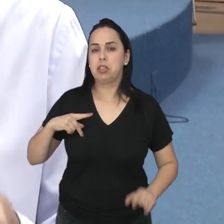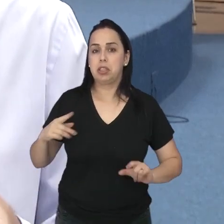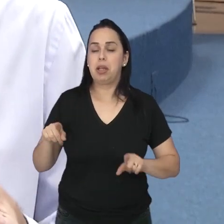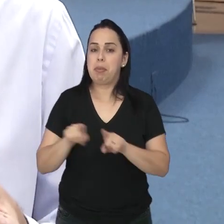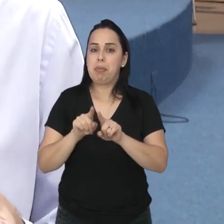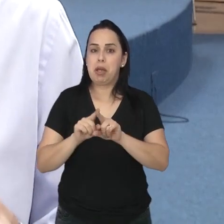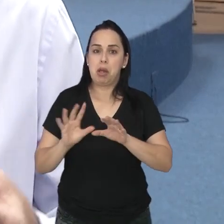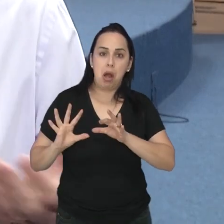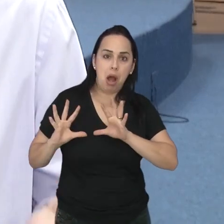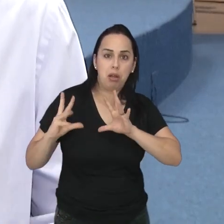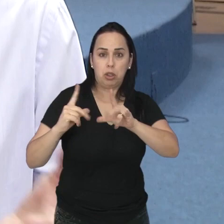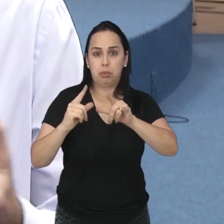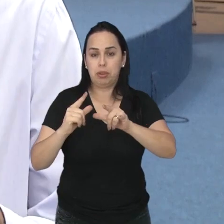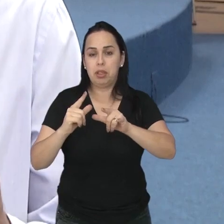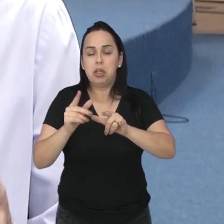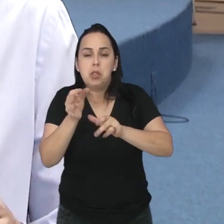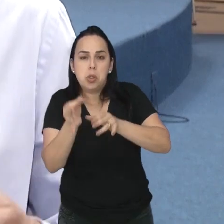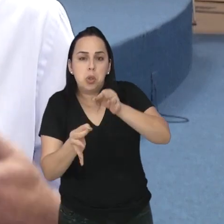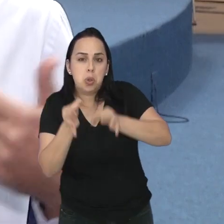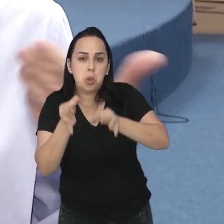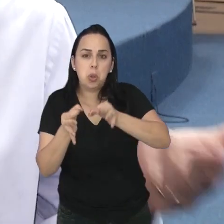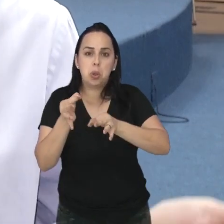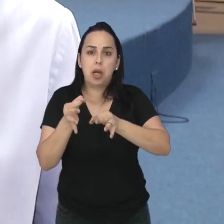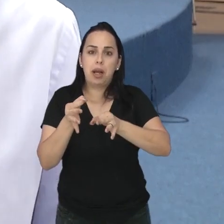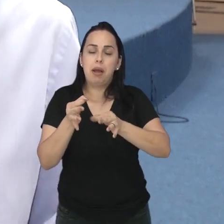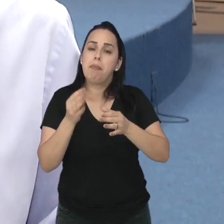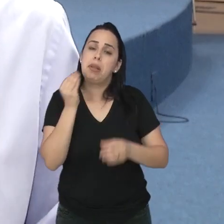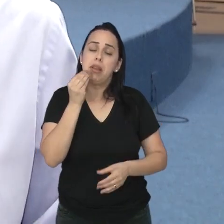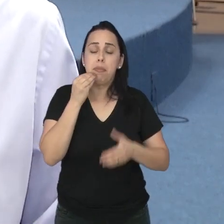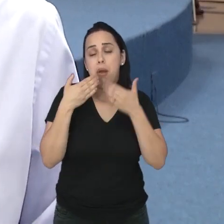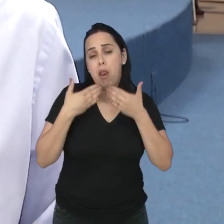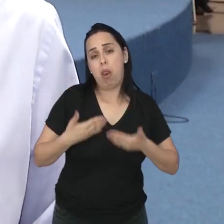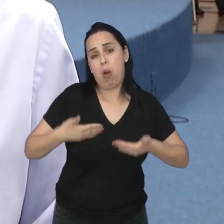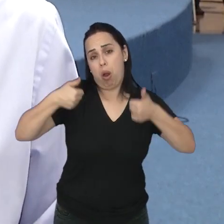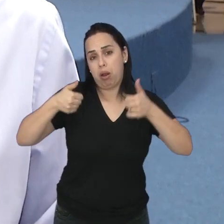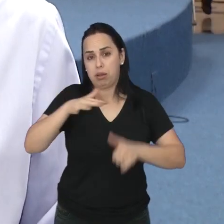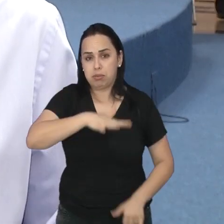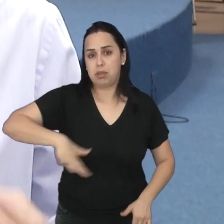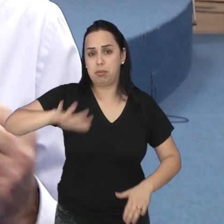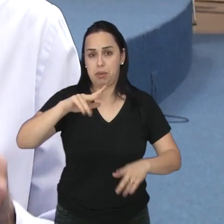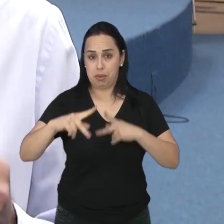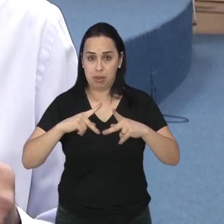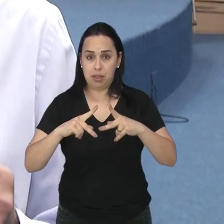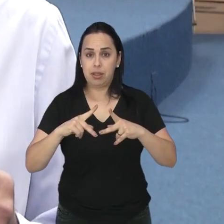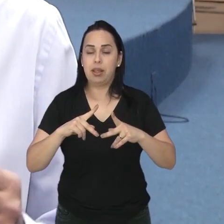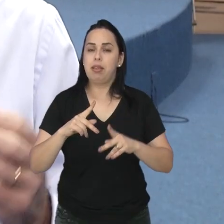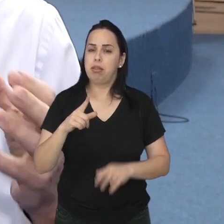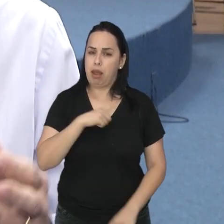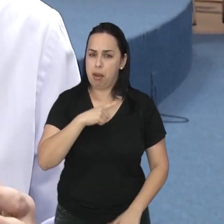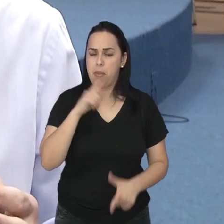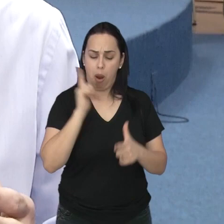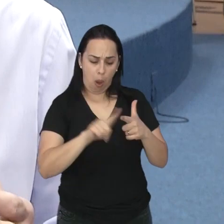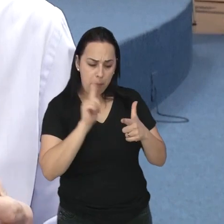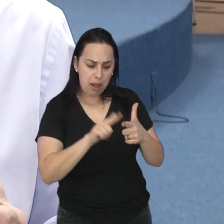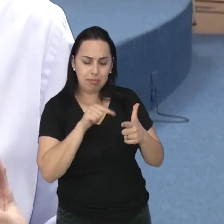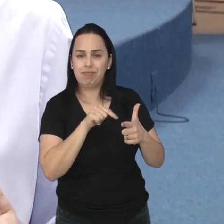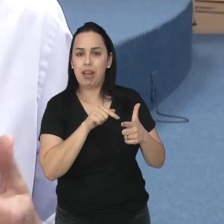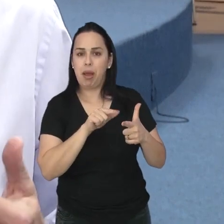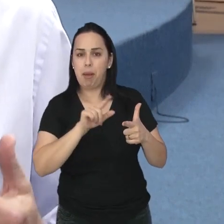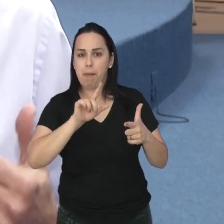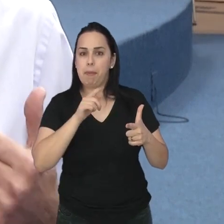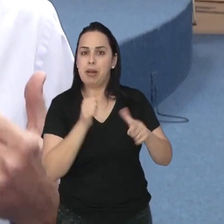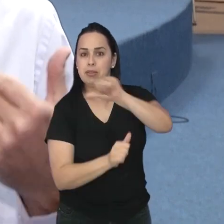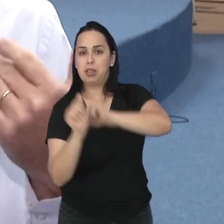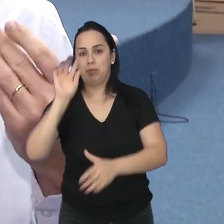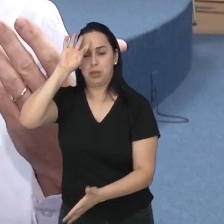de todos, e aí julgar o que for necessário e trazer melhorias para o município. A principal conclusão é que existem problemas e